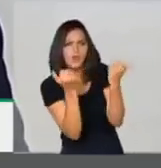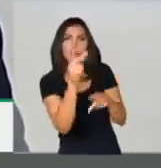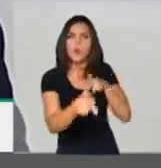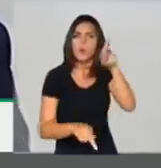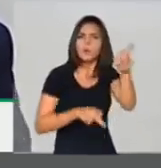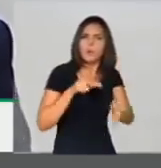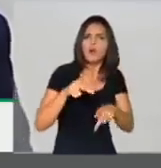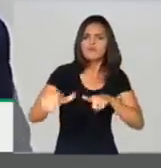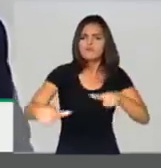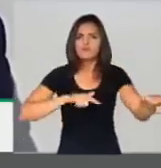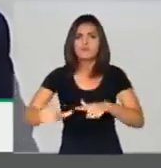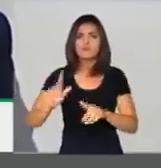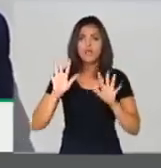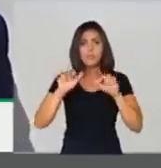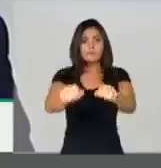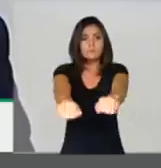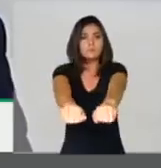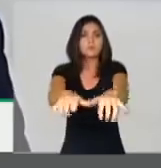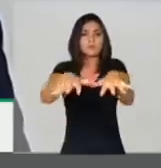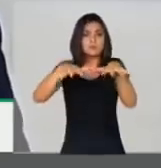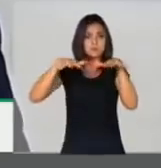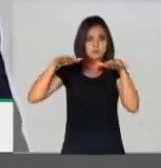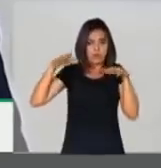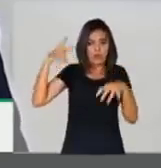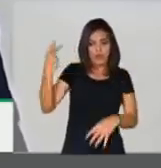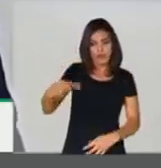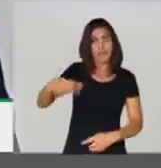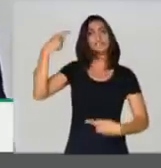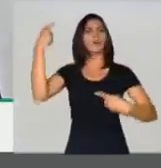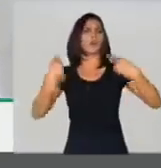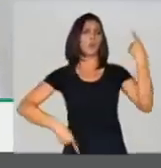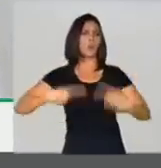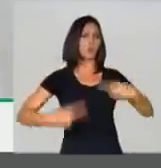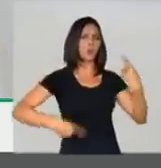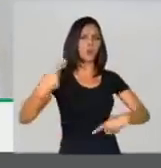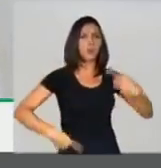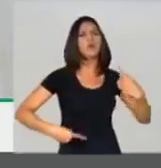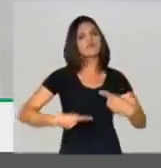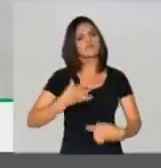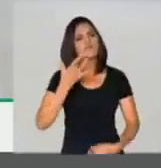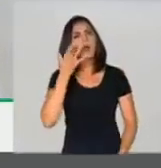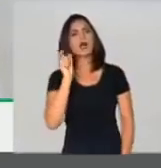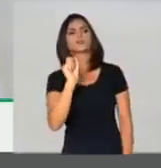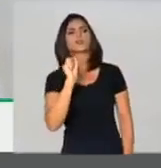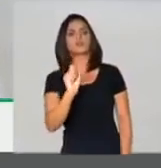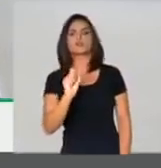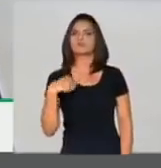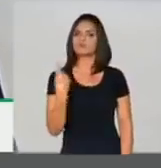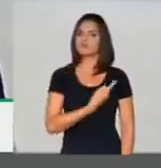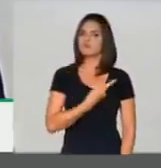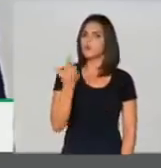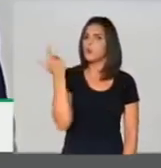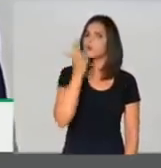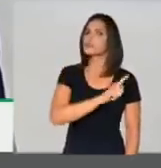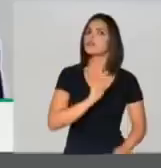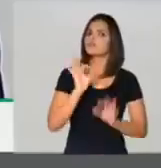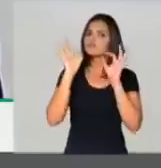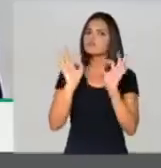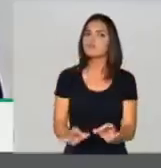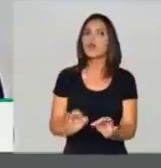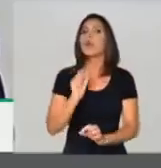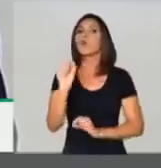para fazer o debate aqui no plenário desta casa. Eu acho que é uma atitude que a gente pode ter